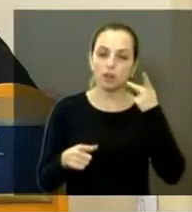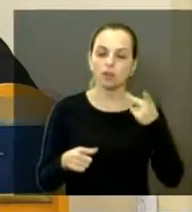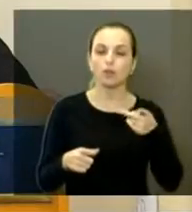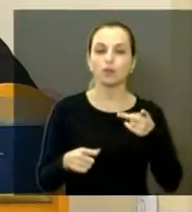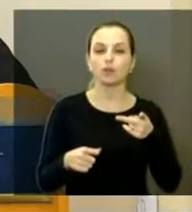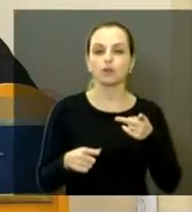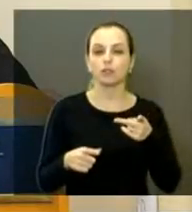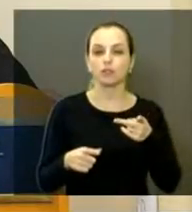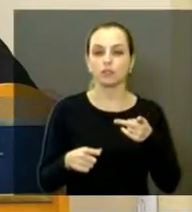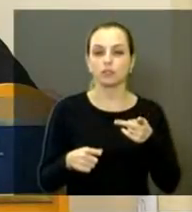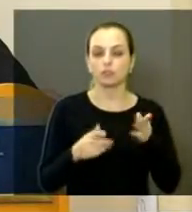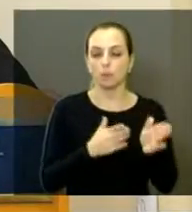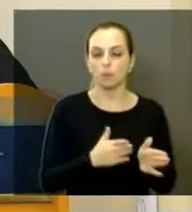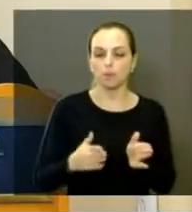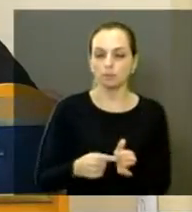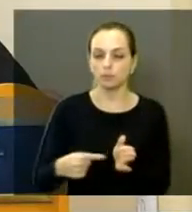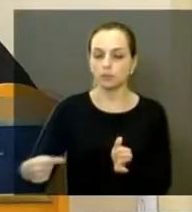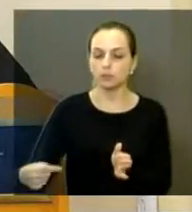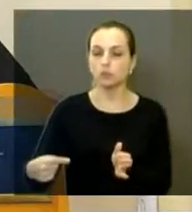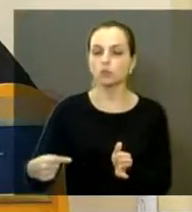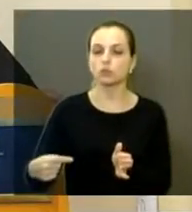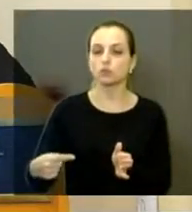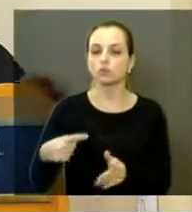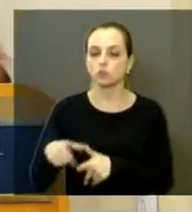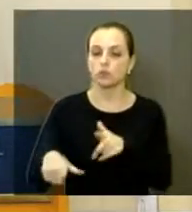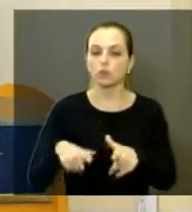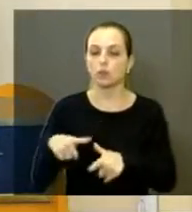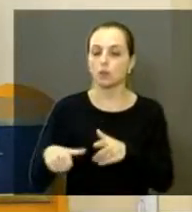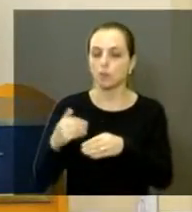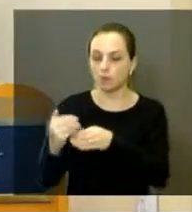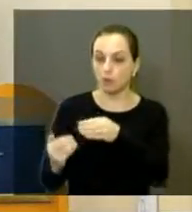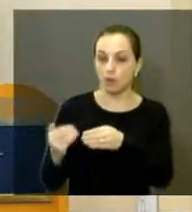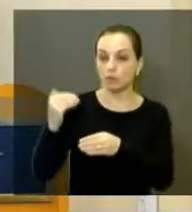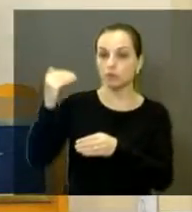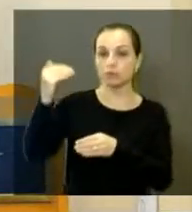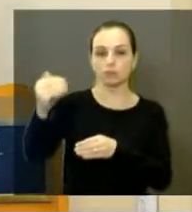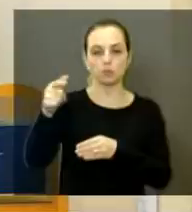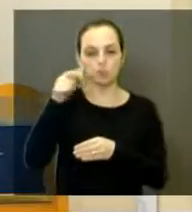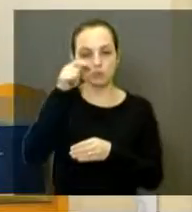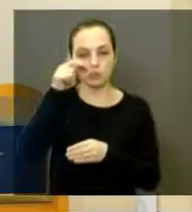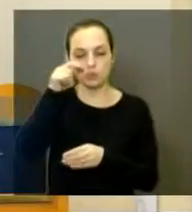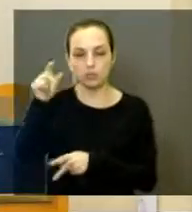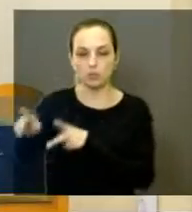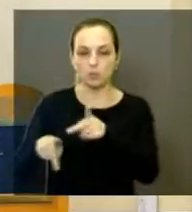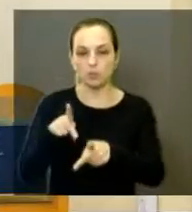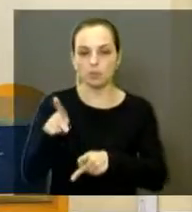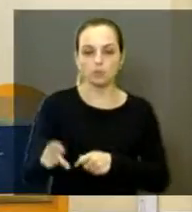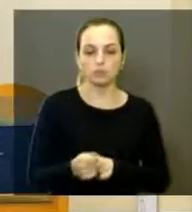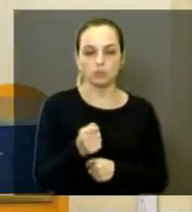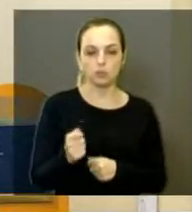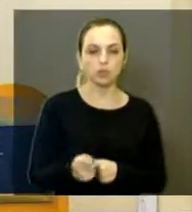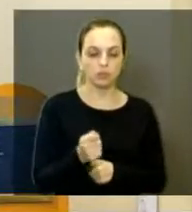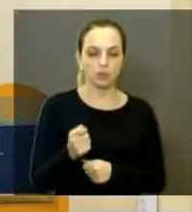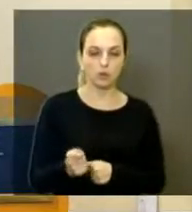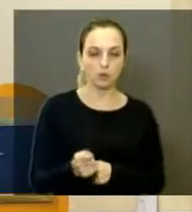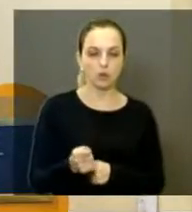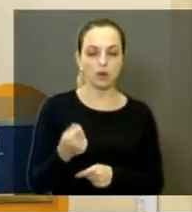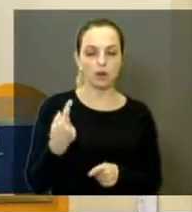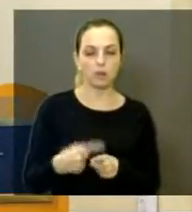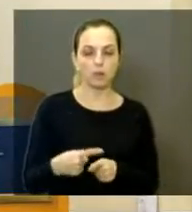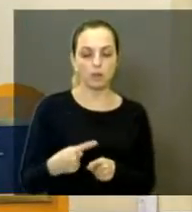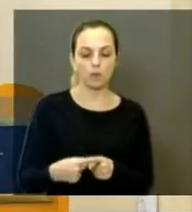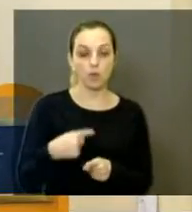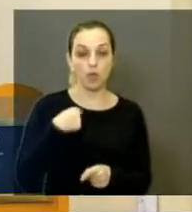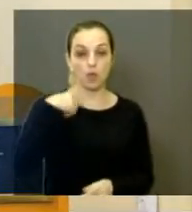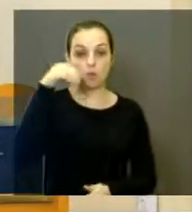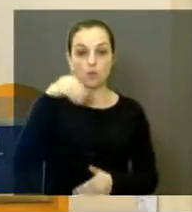colocando o seu mandato acima do interesse da nossa cidade, da nossa população. Porque eu fui